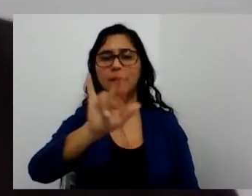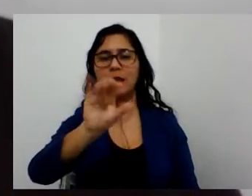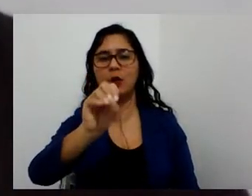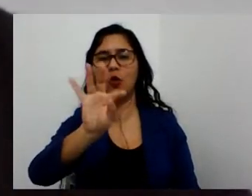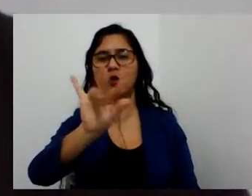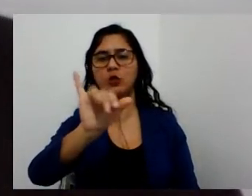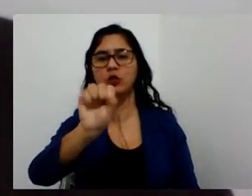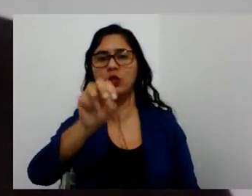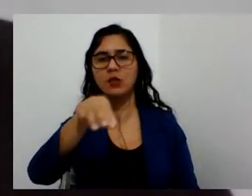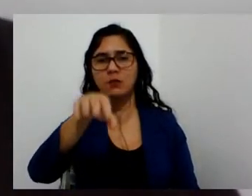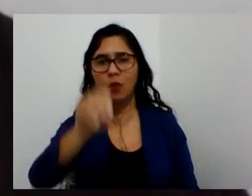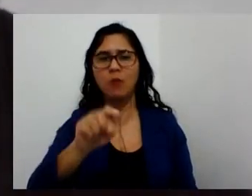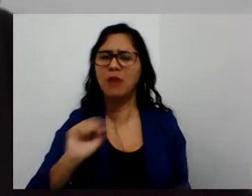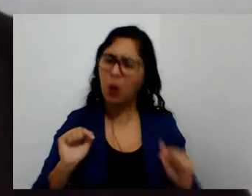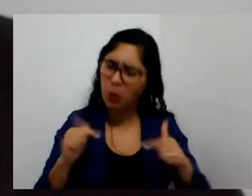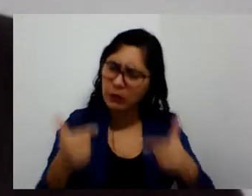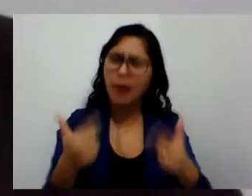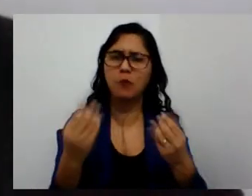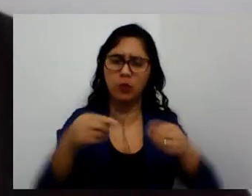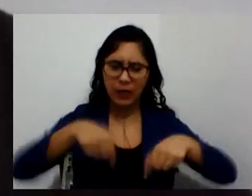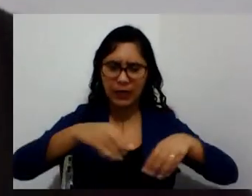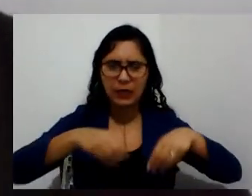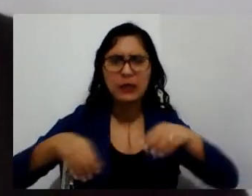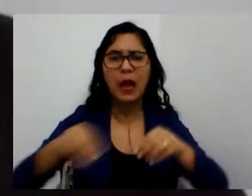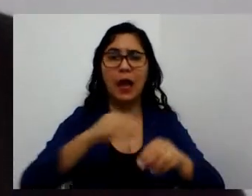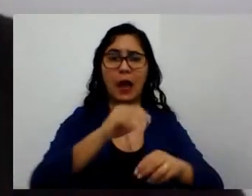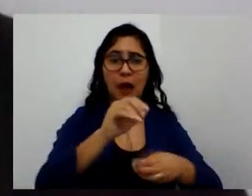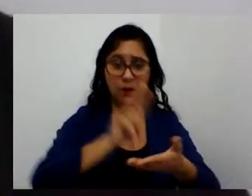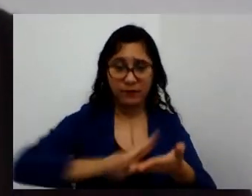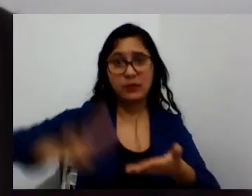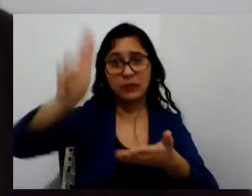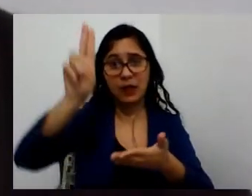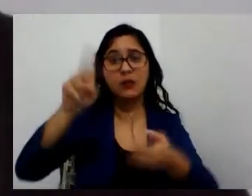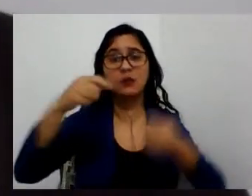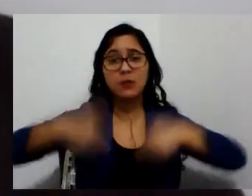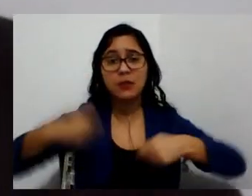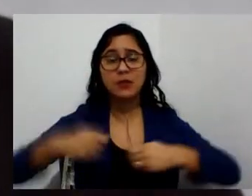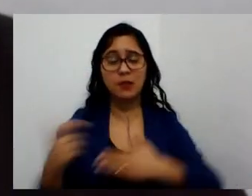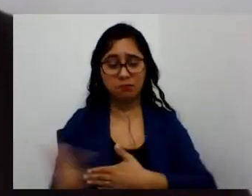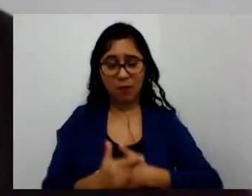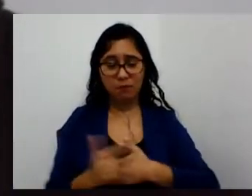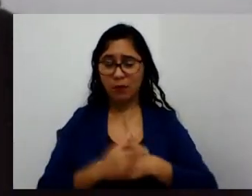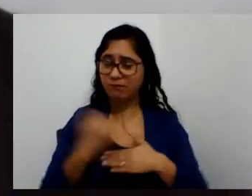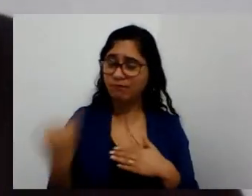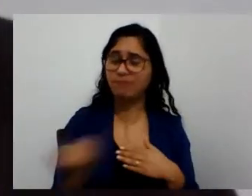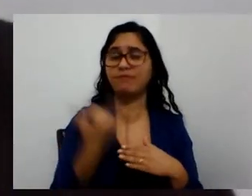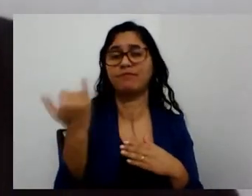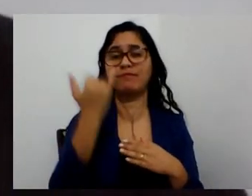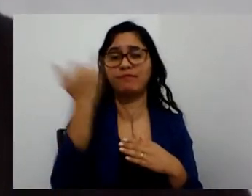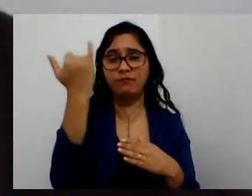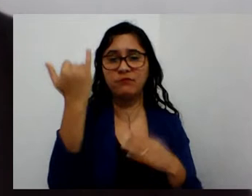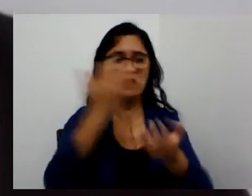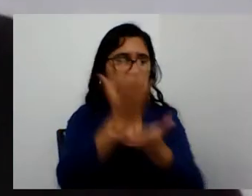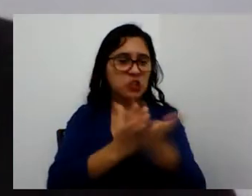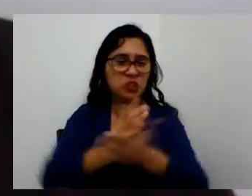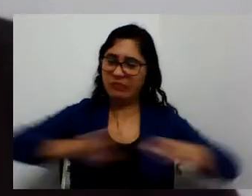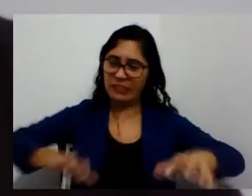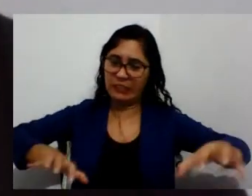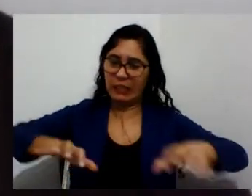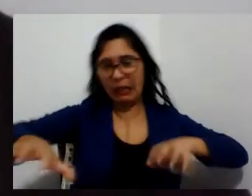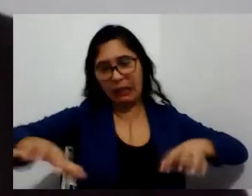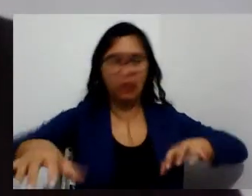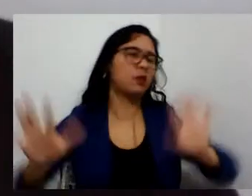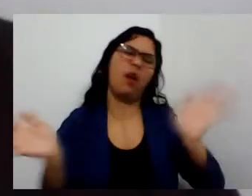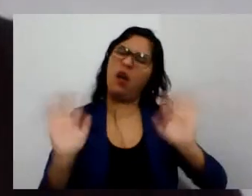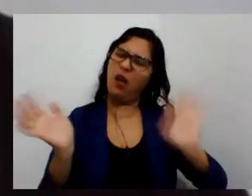terra, em todos os aspectos. E a universidade, ela tem que ter um papel fundamental nisso aí. Sem divisões, sem polarizações,